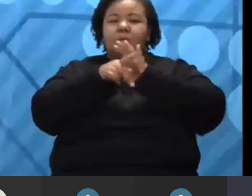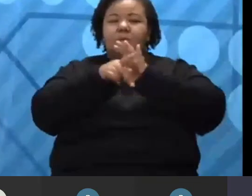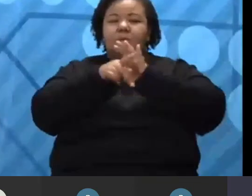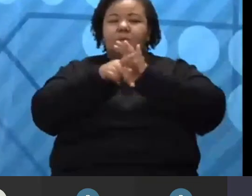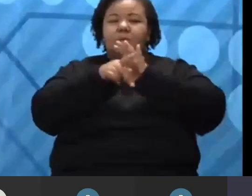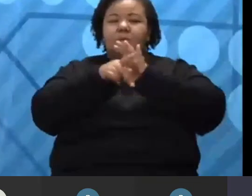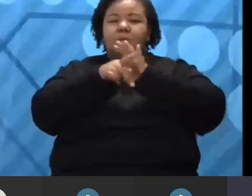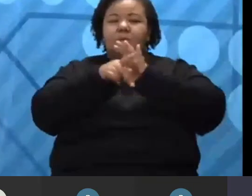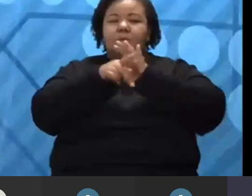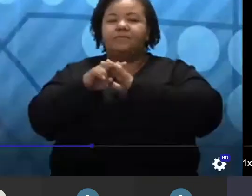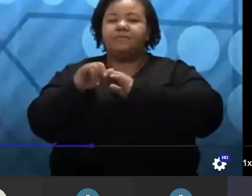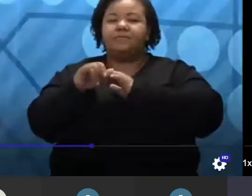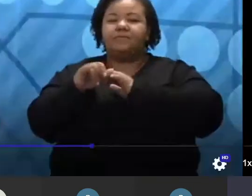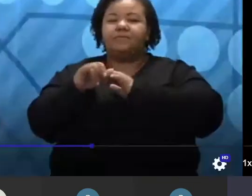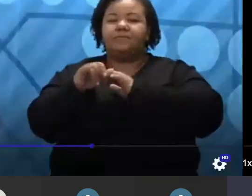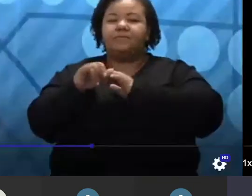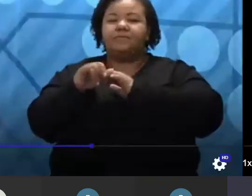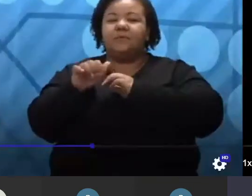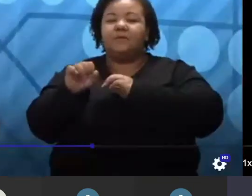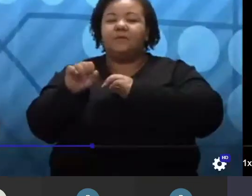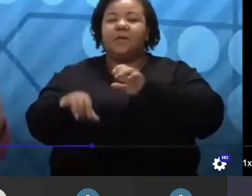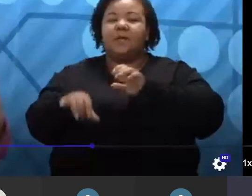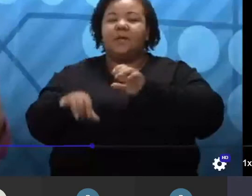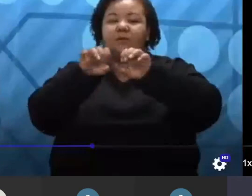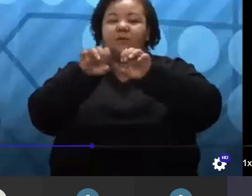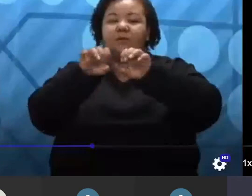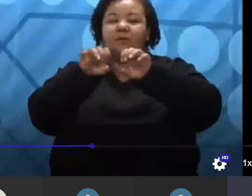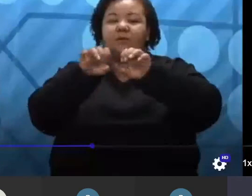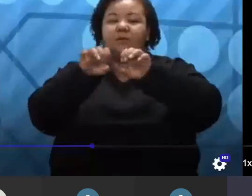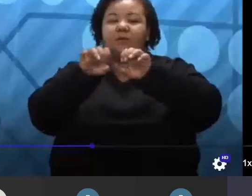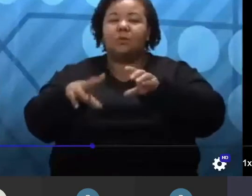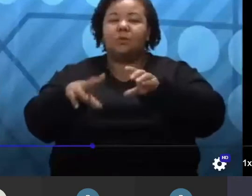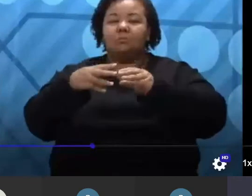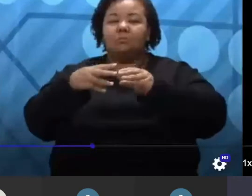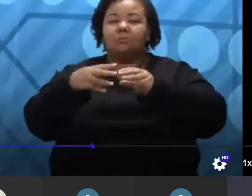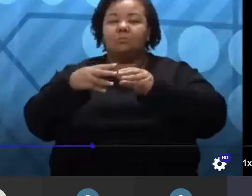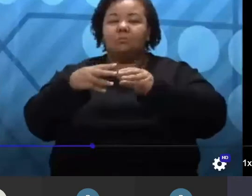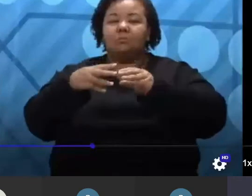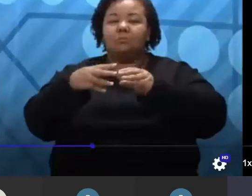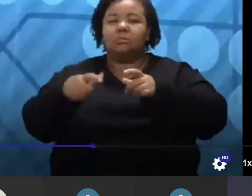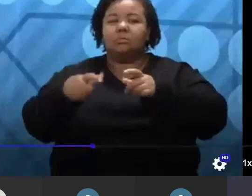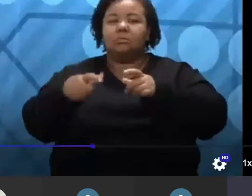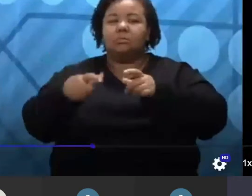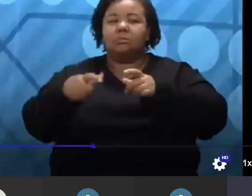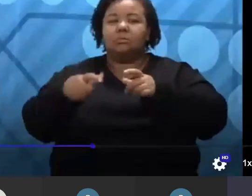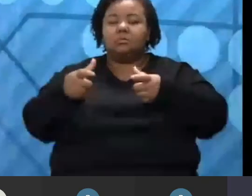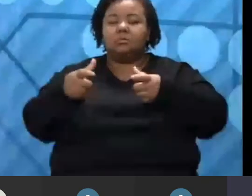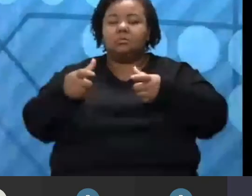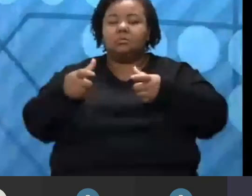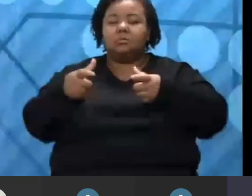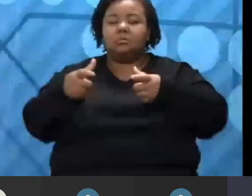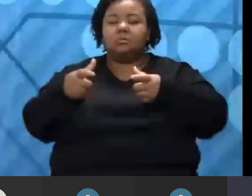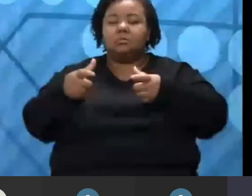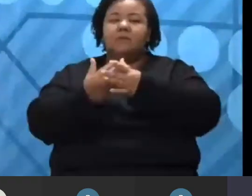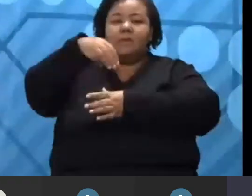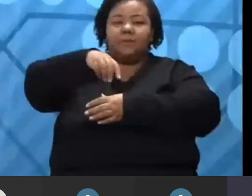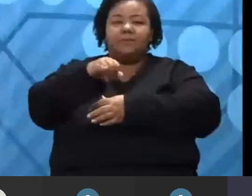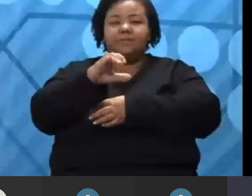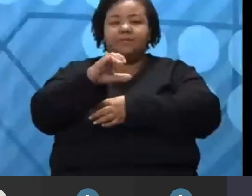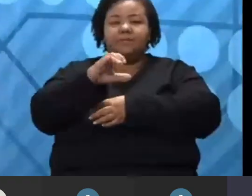estruturas alongadas e quando elas crescem, elas formam aquele micélio. E aí você consegue ver aquele aspecto